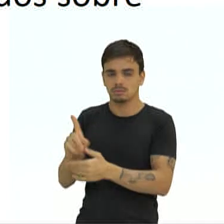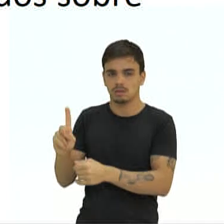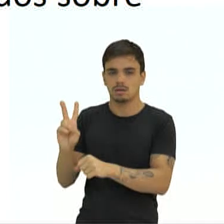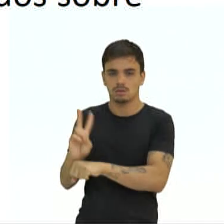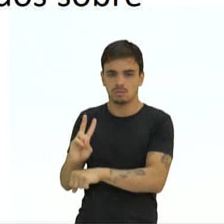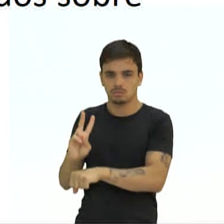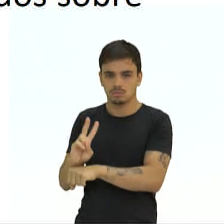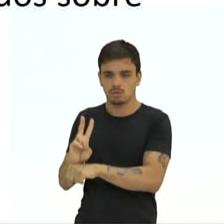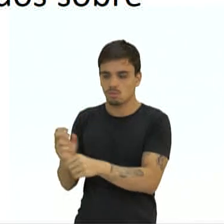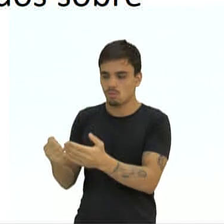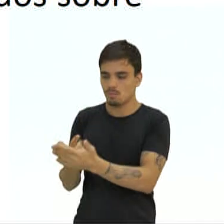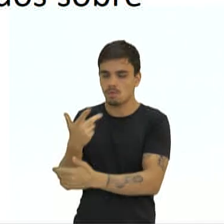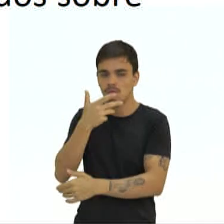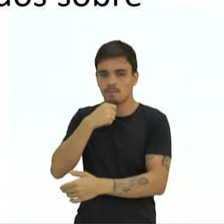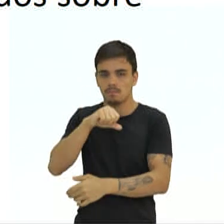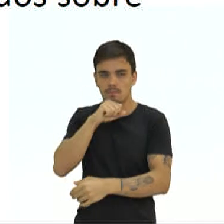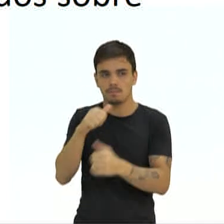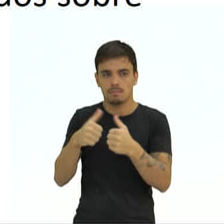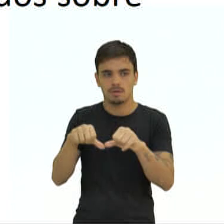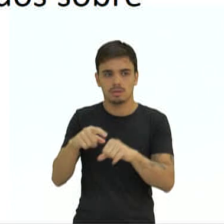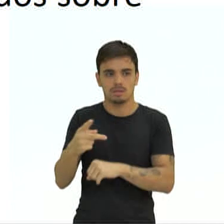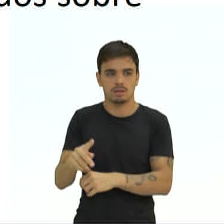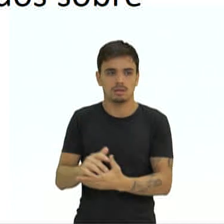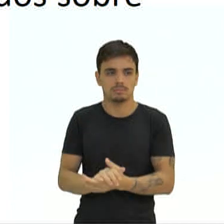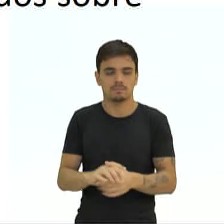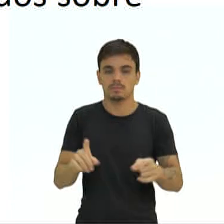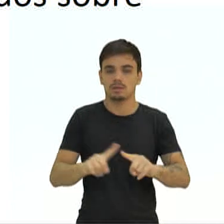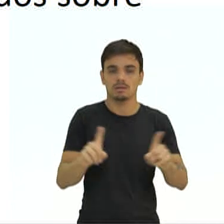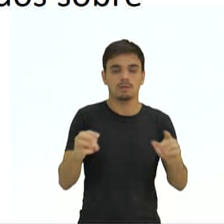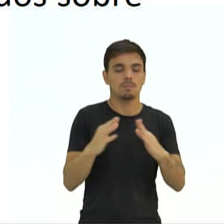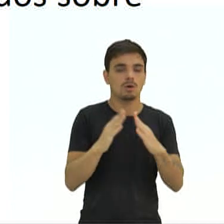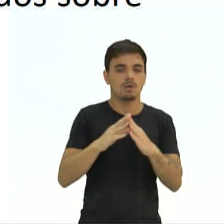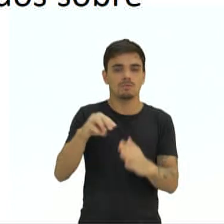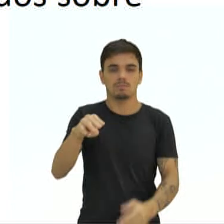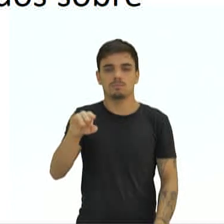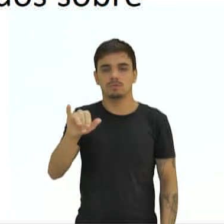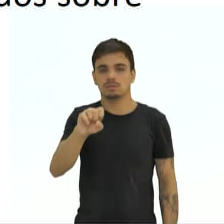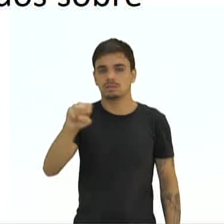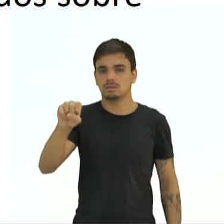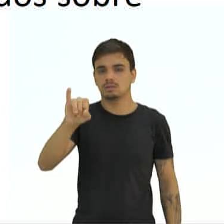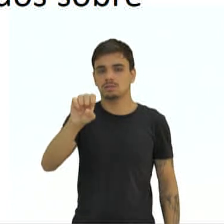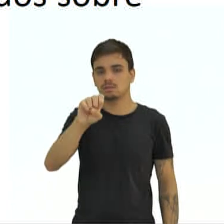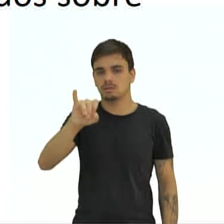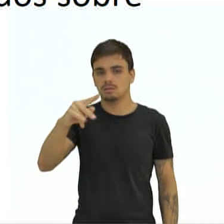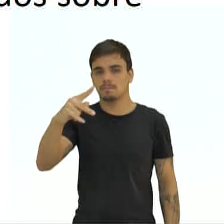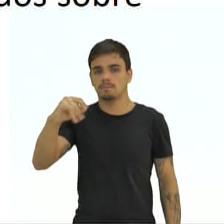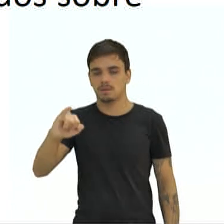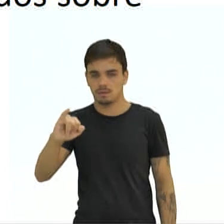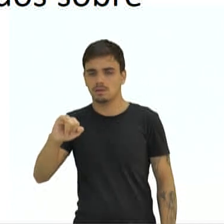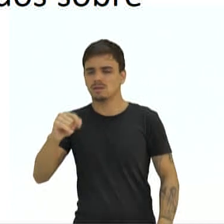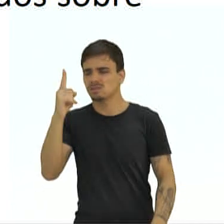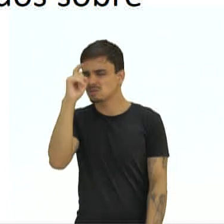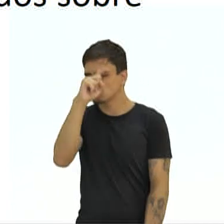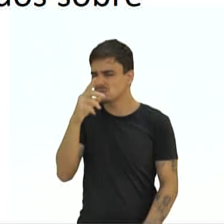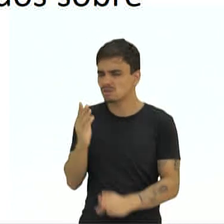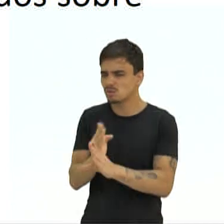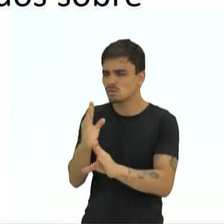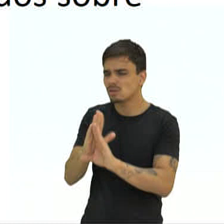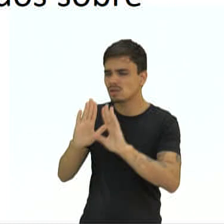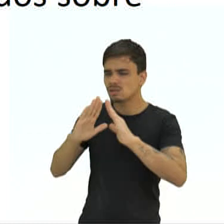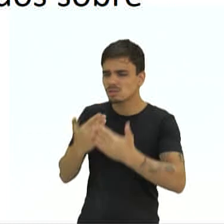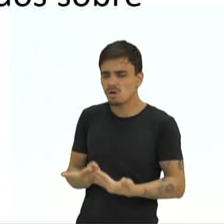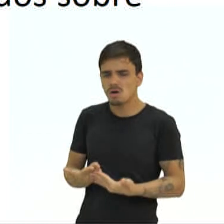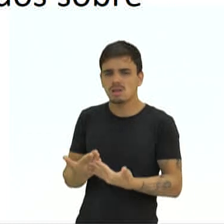dos seus pais lá no Mississippi onde ele morava ele teve dificuldade para encontrar uma escola uma escola que